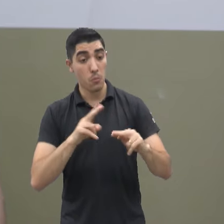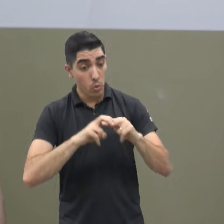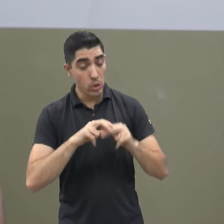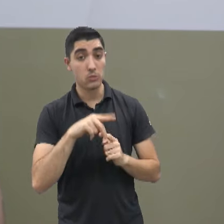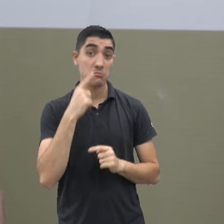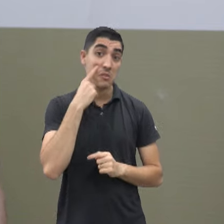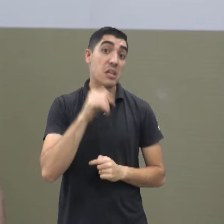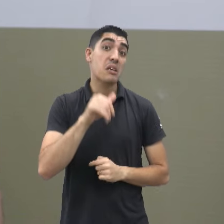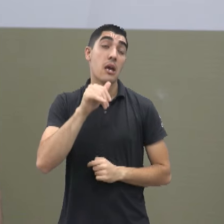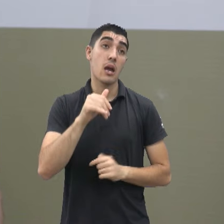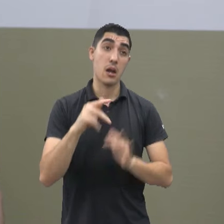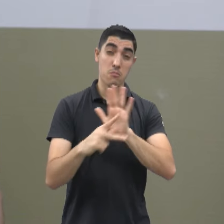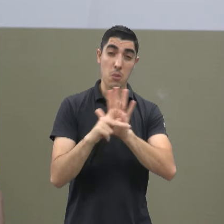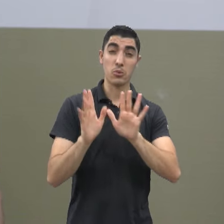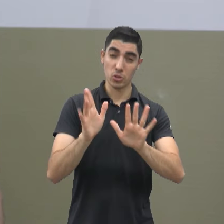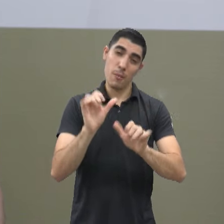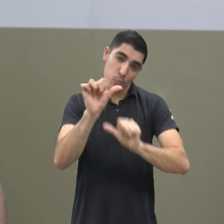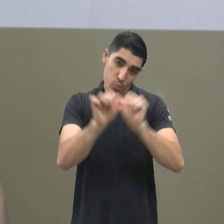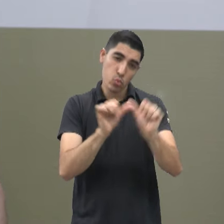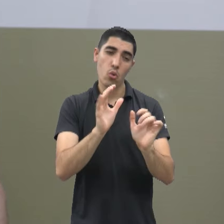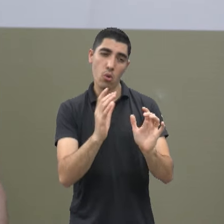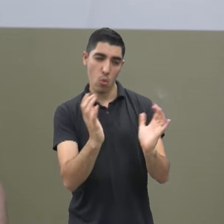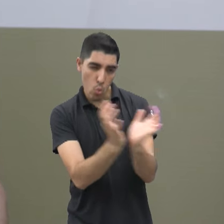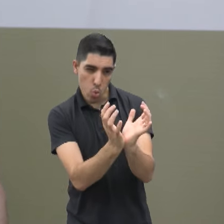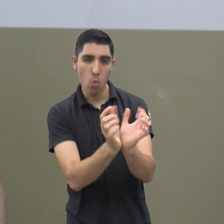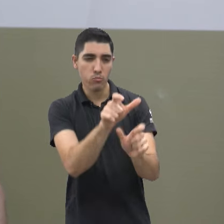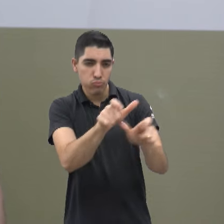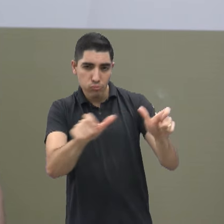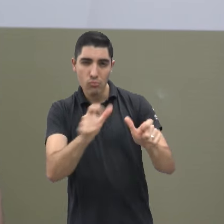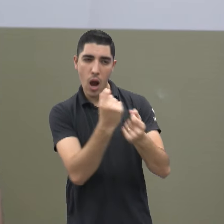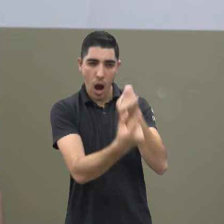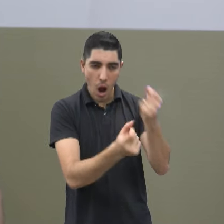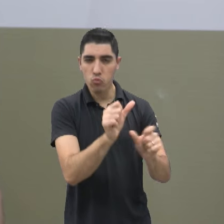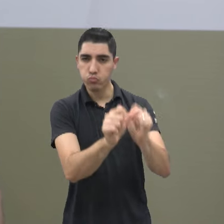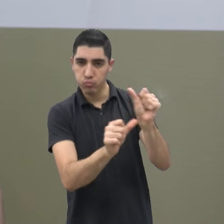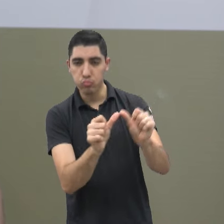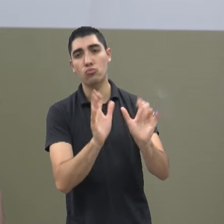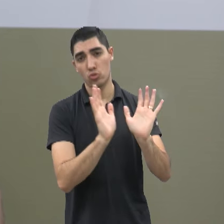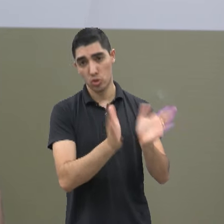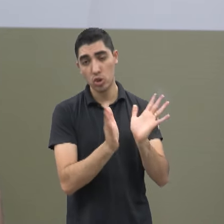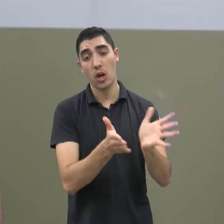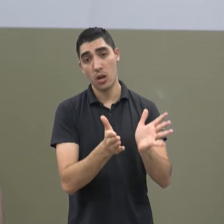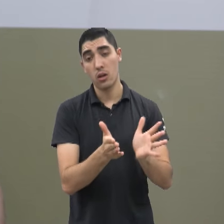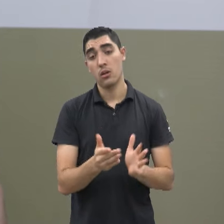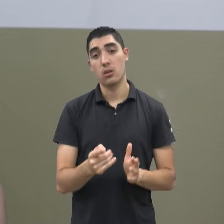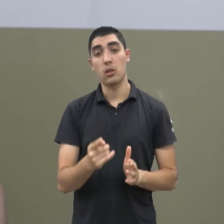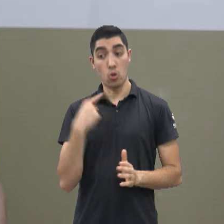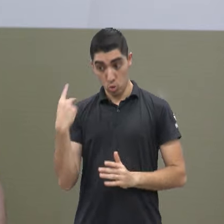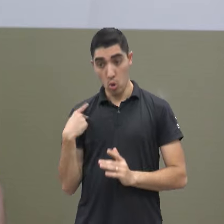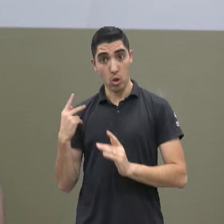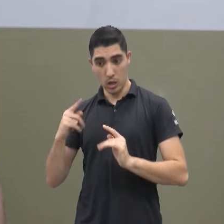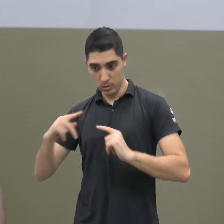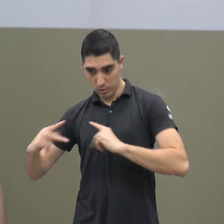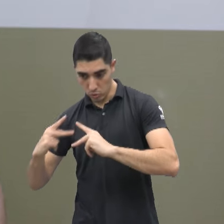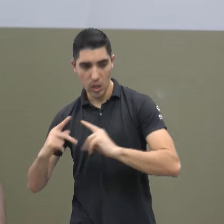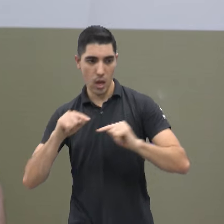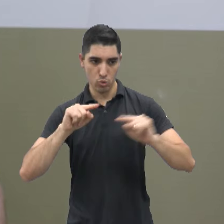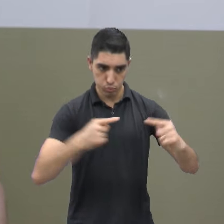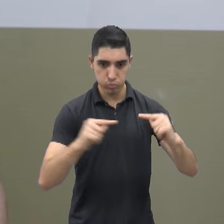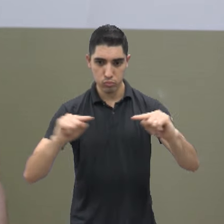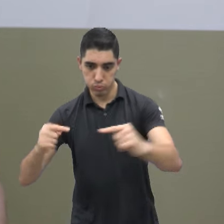né? Mas já mudou bastante, nós já estamos jogando outro basquete, nós perdemos das duas equipes da primeira fase. Mas